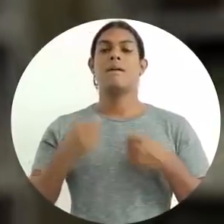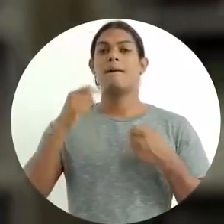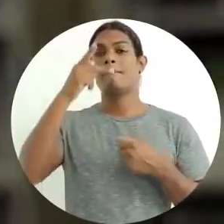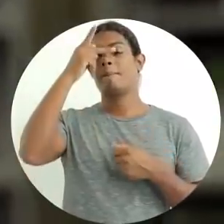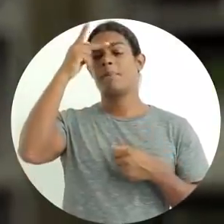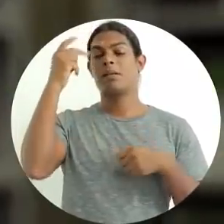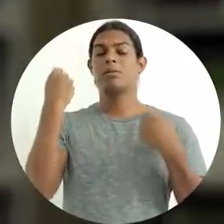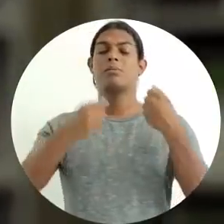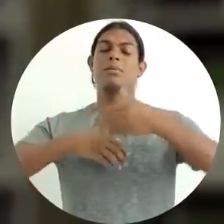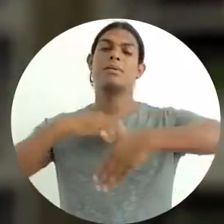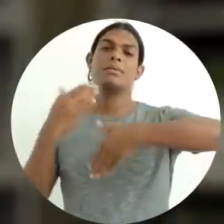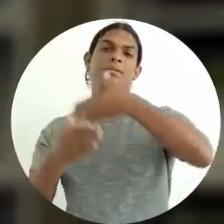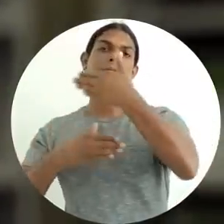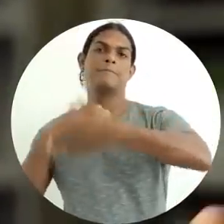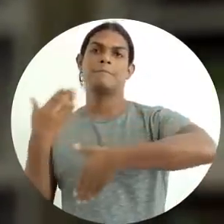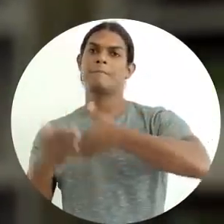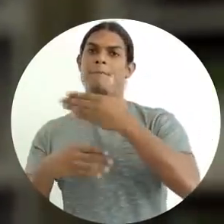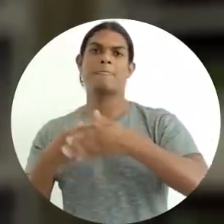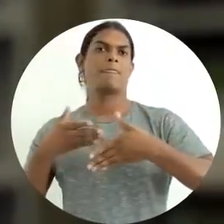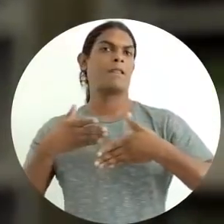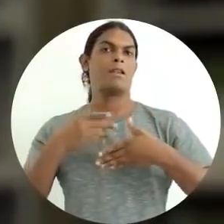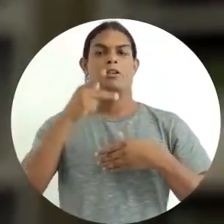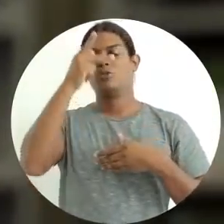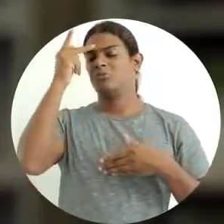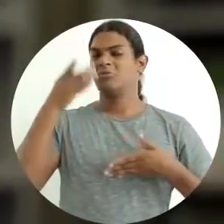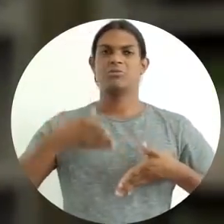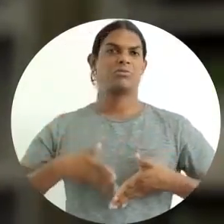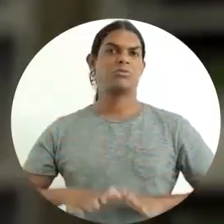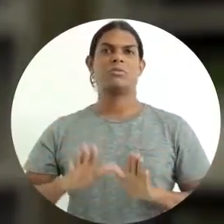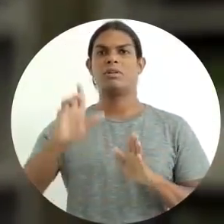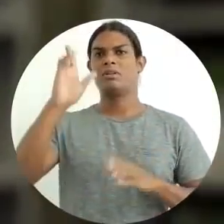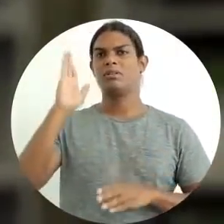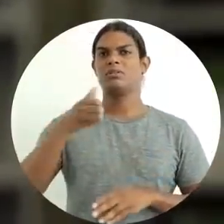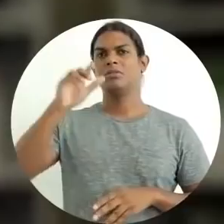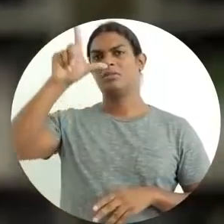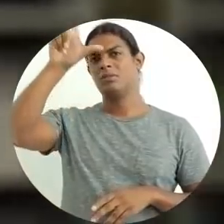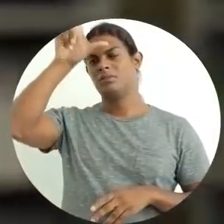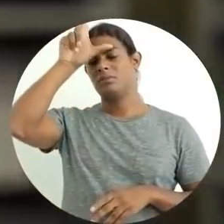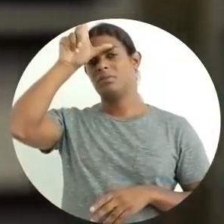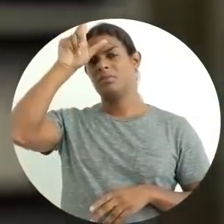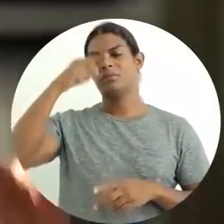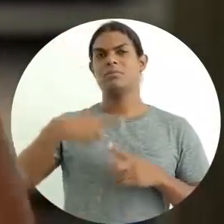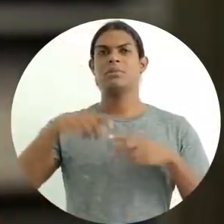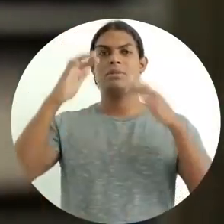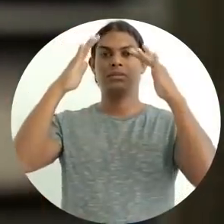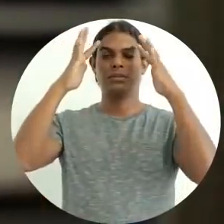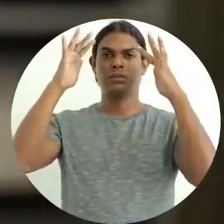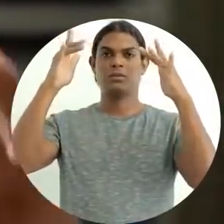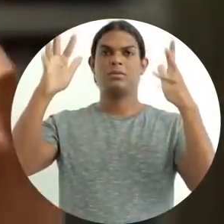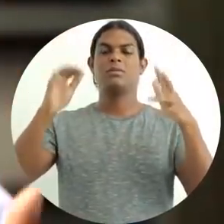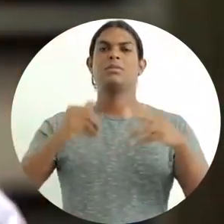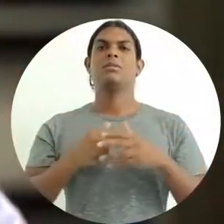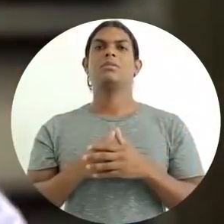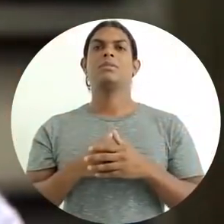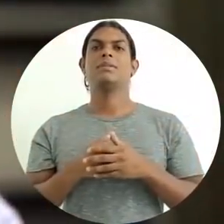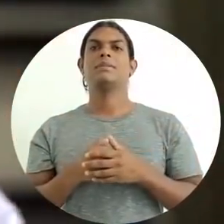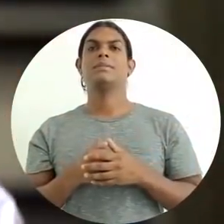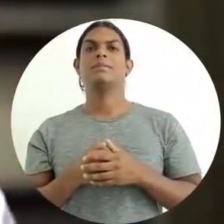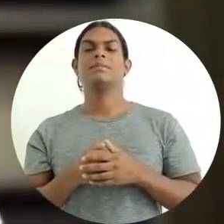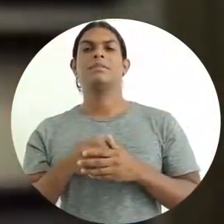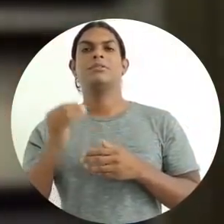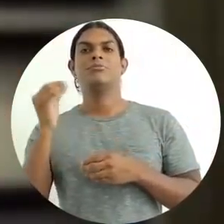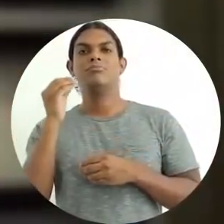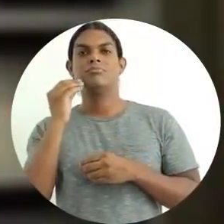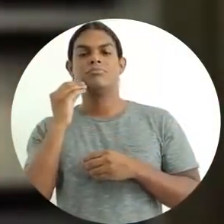pode desenvolver. Ninguém nasce líder. Ou seja, as teorias, elas existem